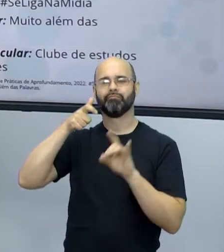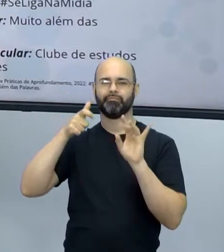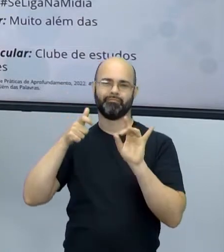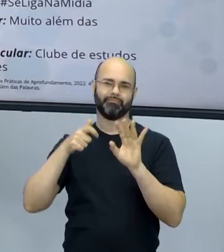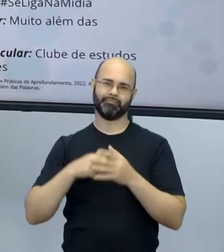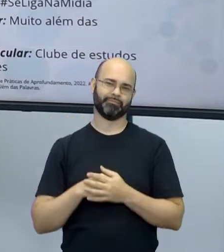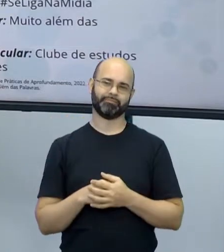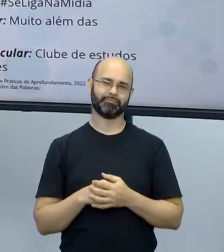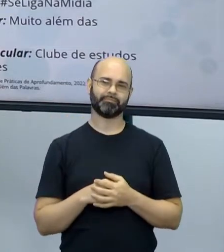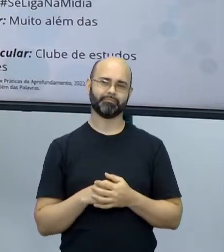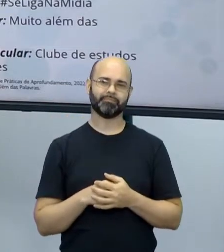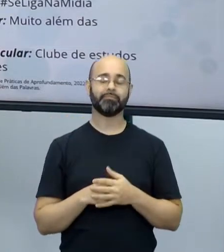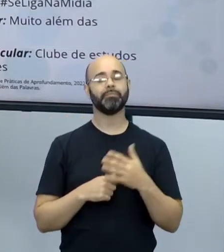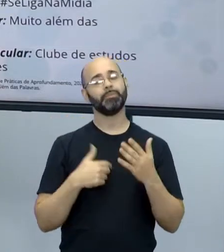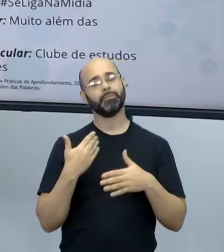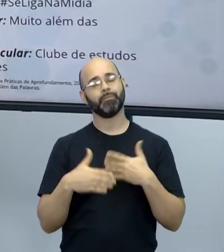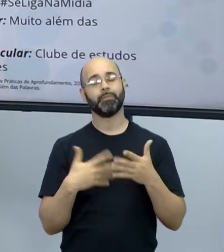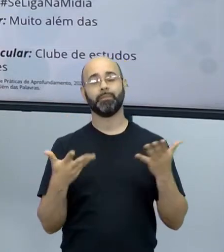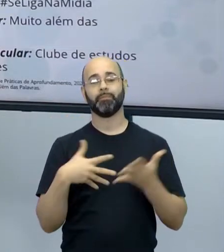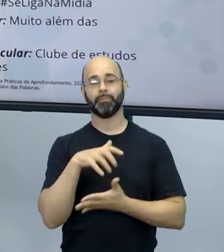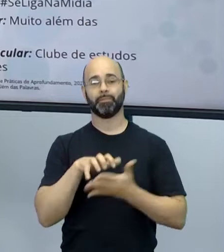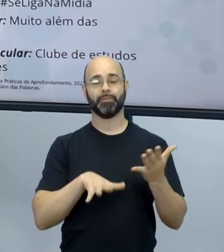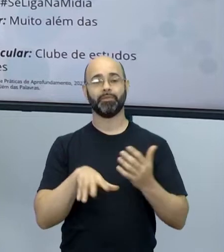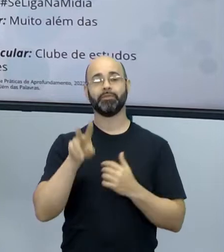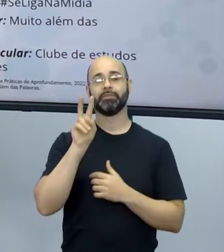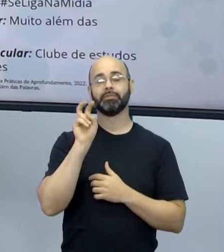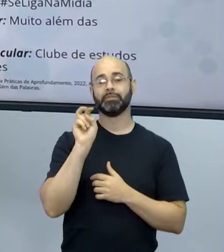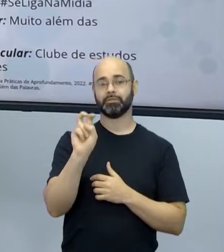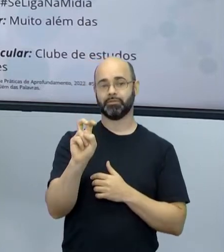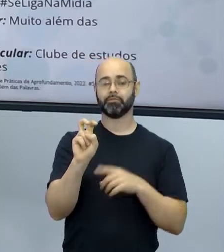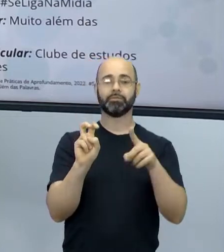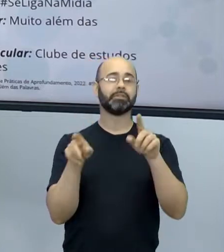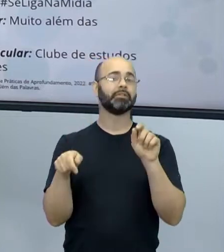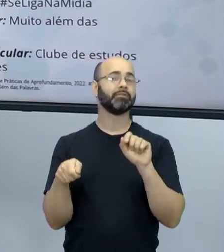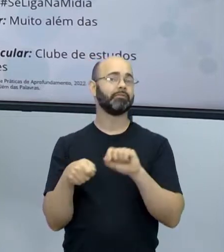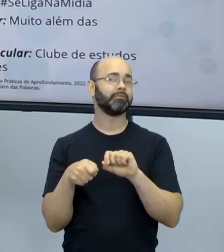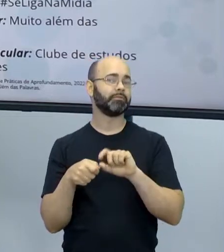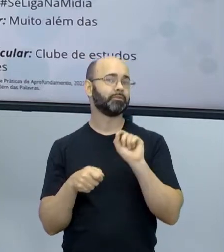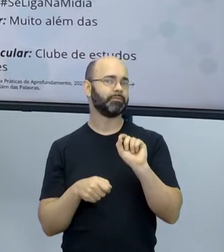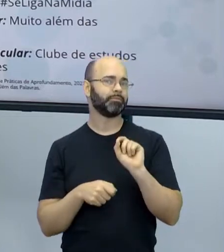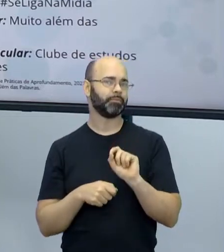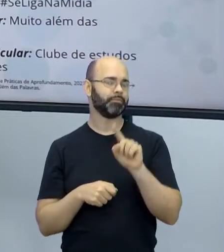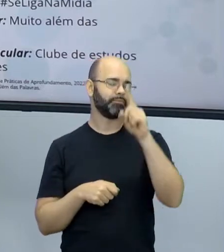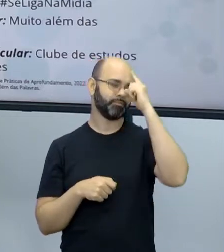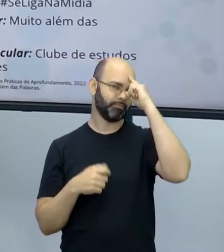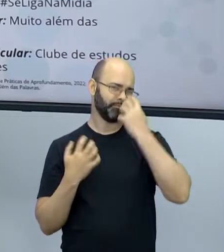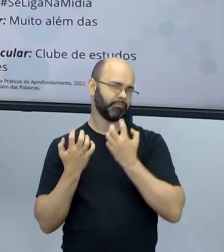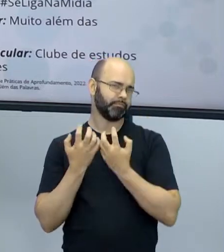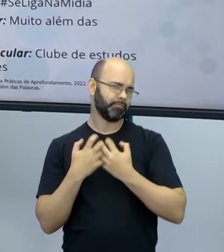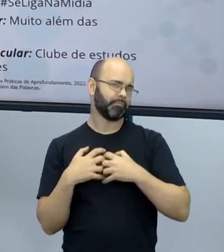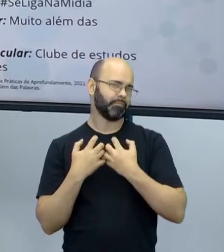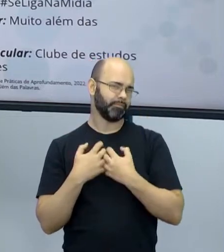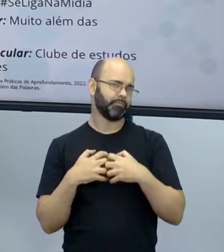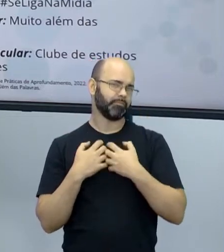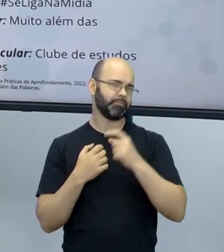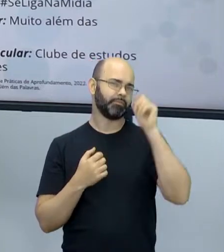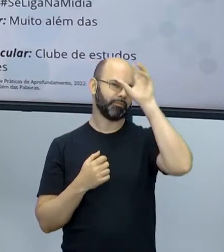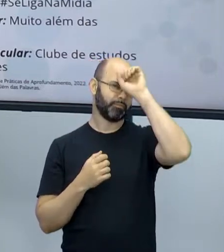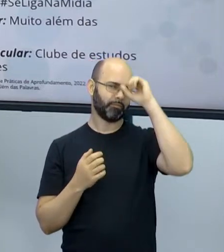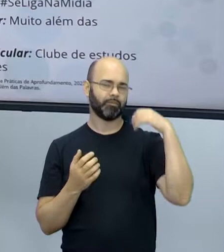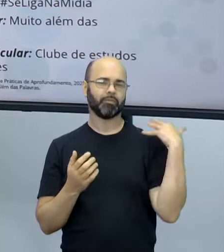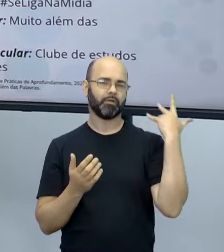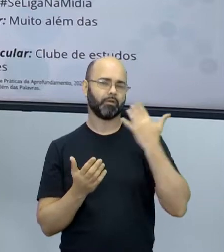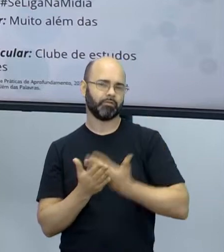dessa atividade, a atividade 5, você faça o quê? Você reflita sobre tudo o que você aprendeu até